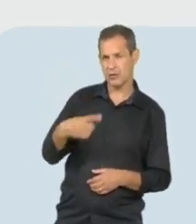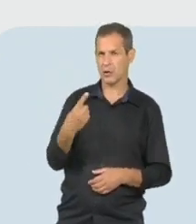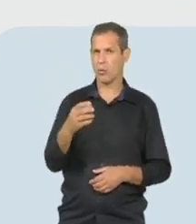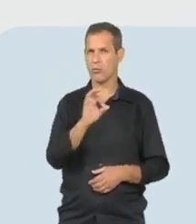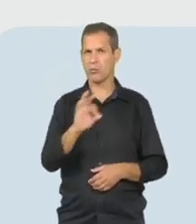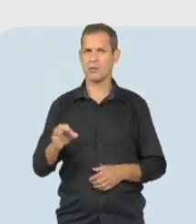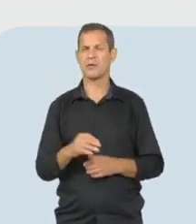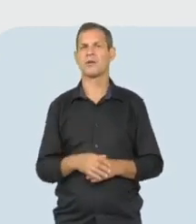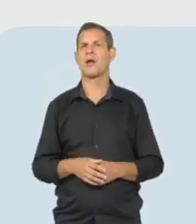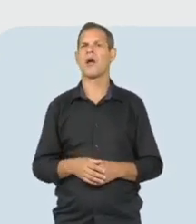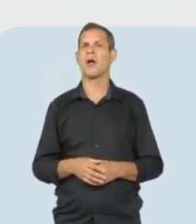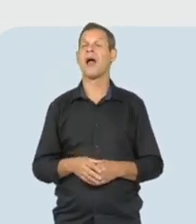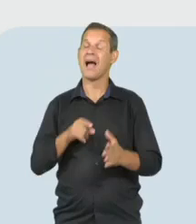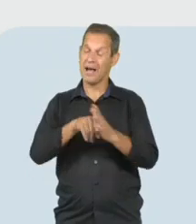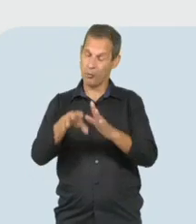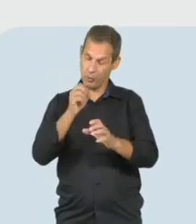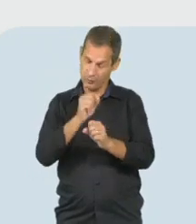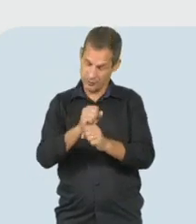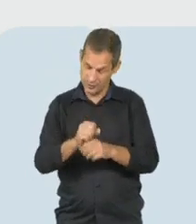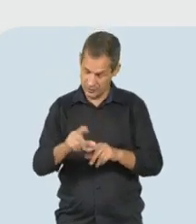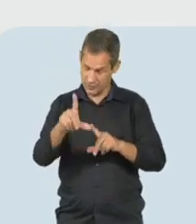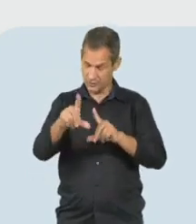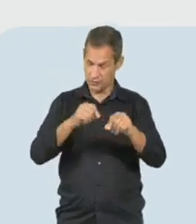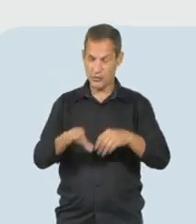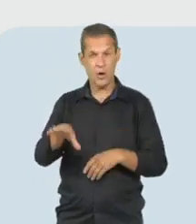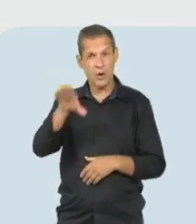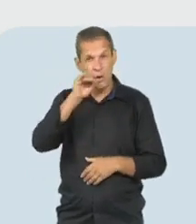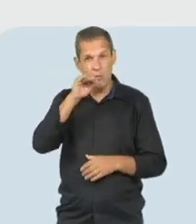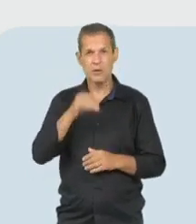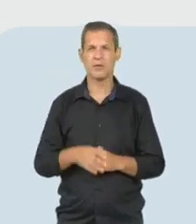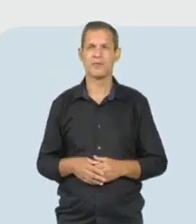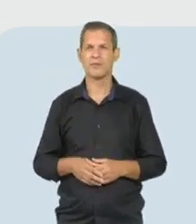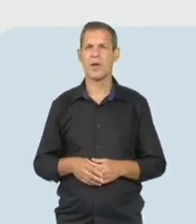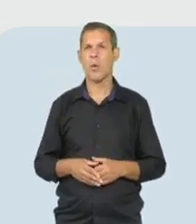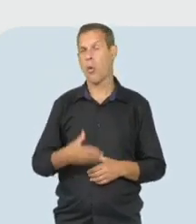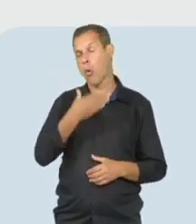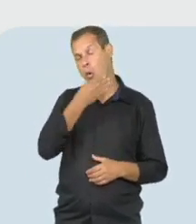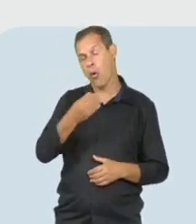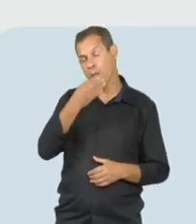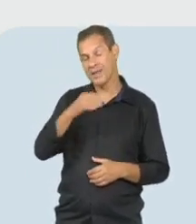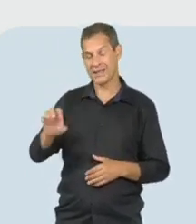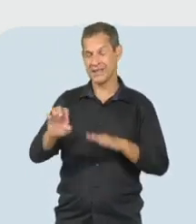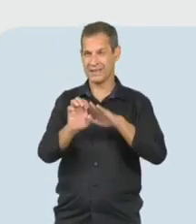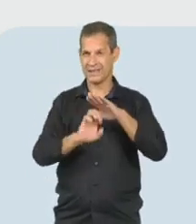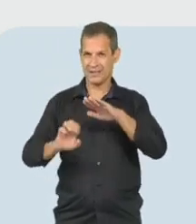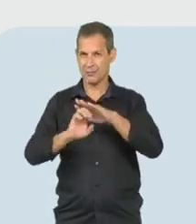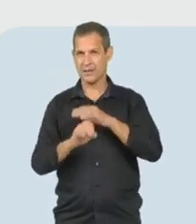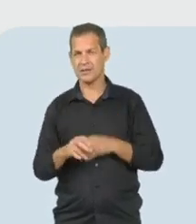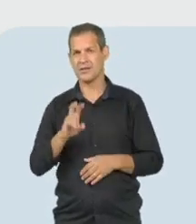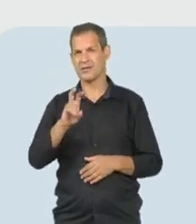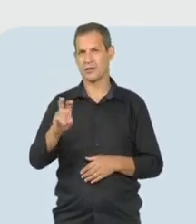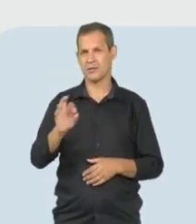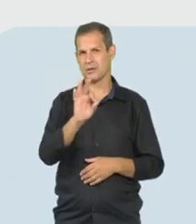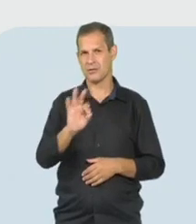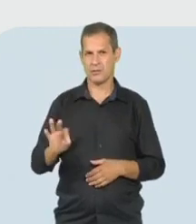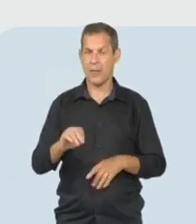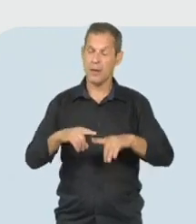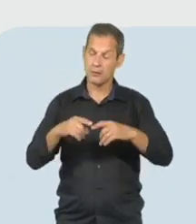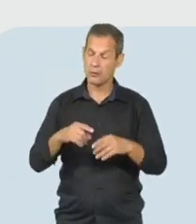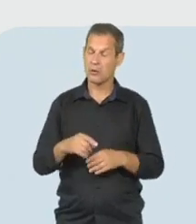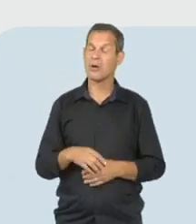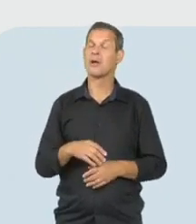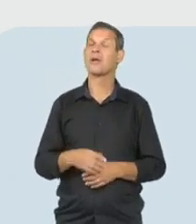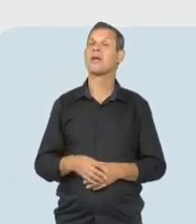69,1%. Então, olha, a probabilidade de sortear um funcionário do sexo masculino na empresa é de 55%, a gente já